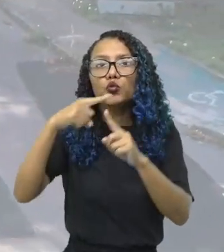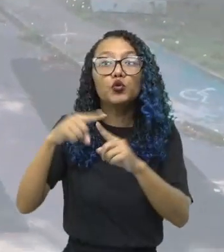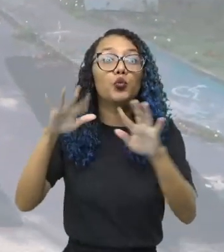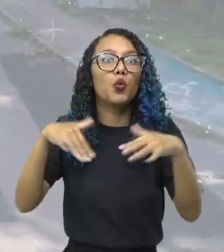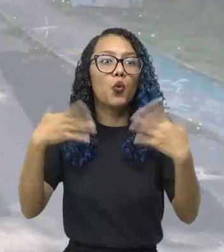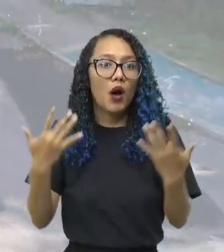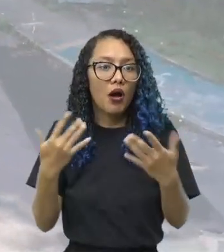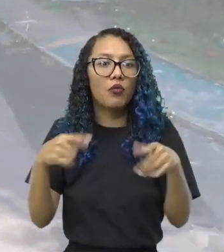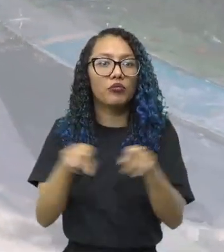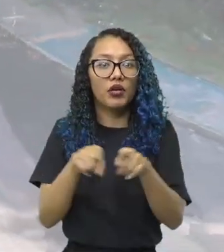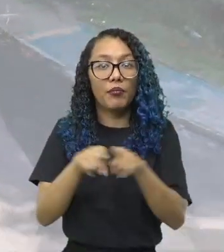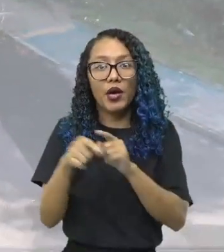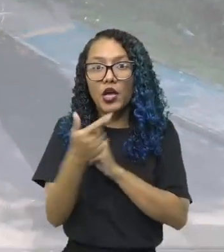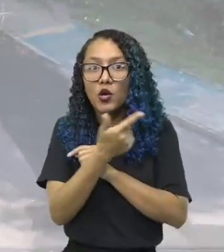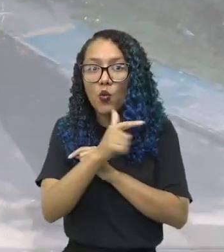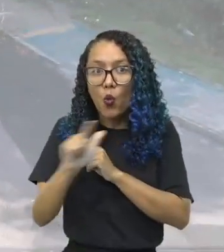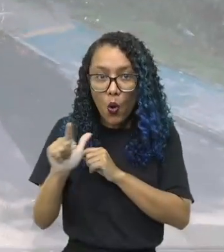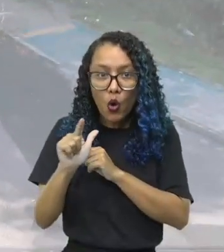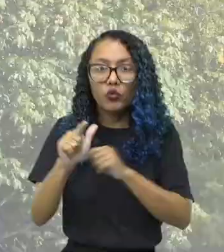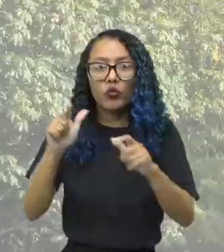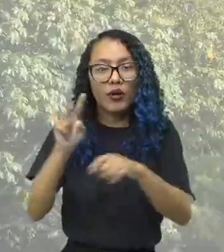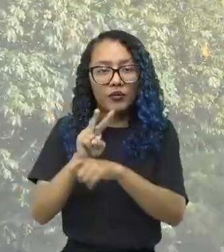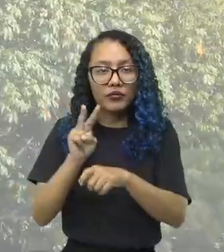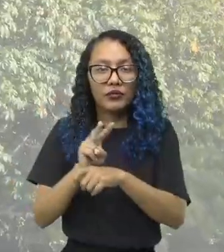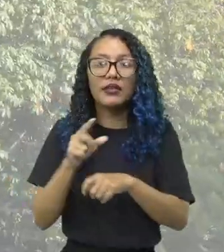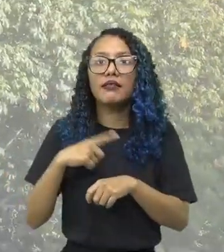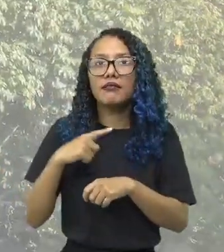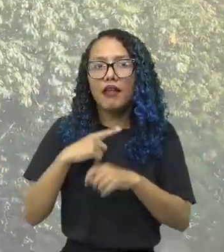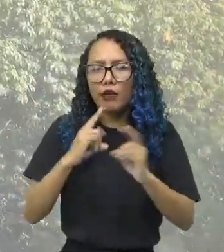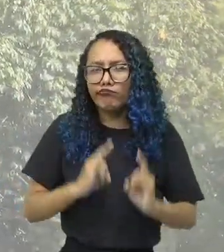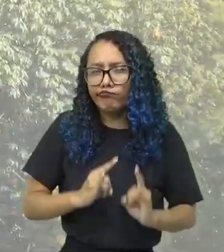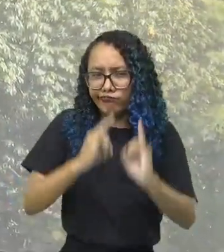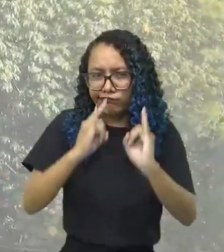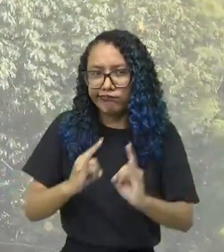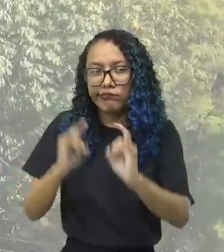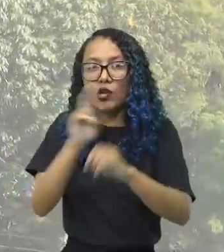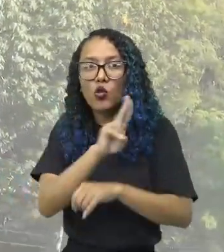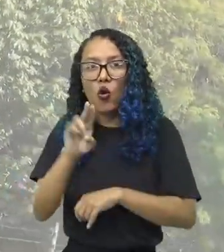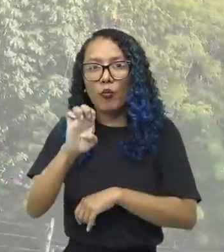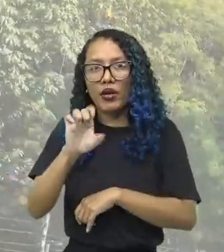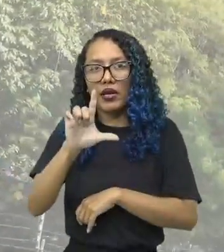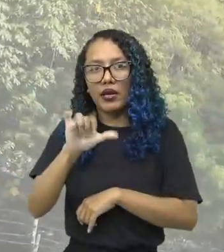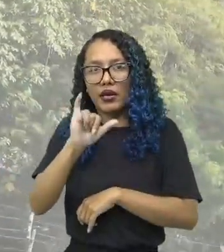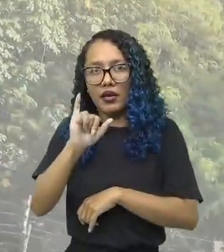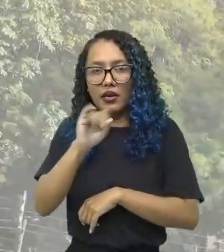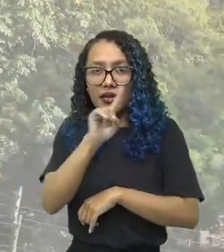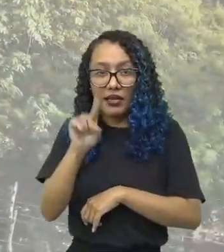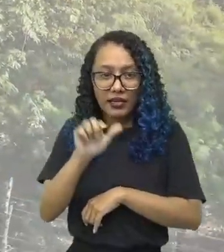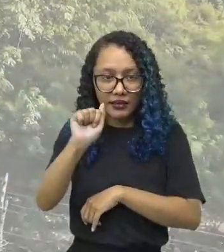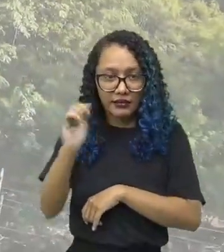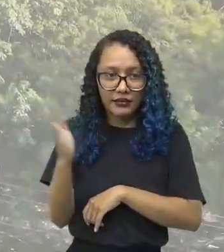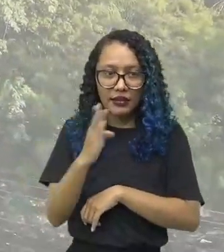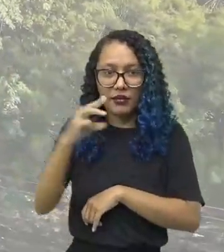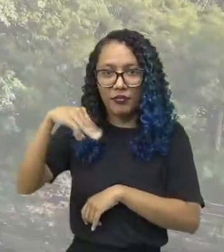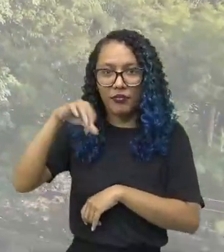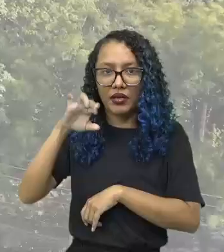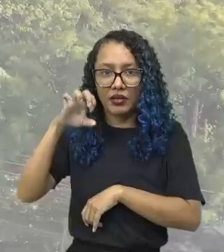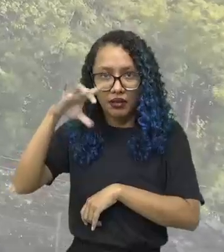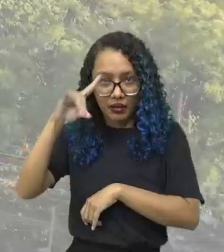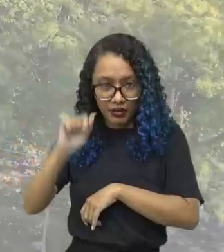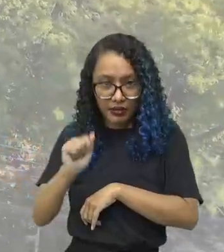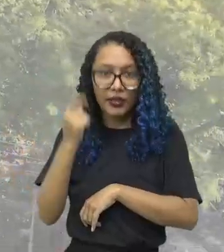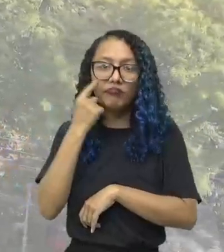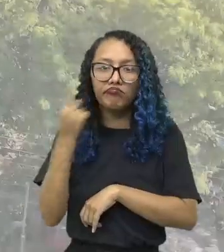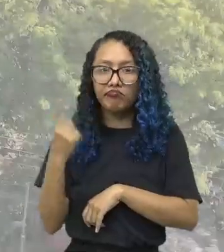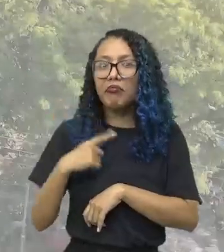também a área de preservação, onde está localizado o condomínio Elisa Miranda. Verifiquem também a área verde, né, e a